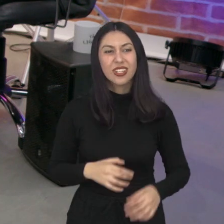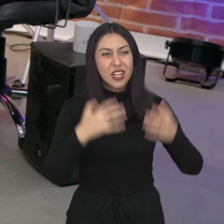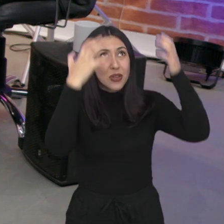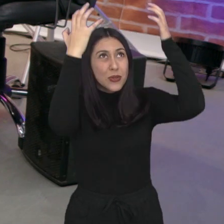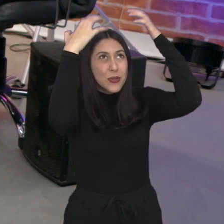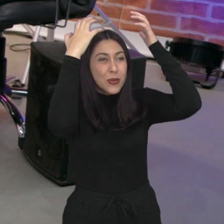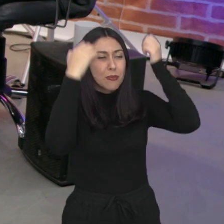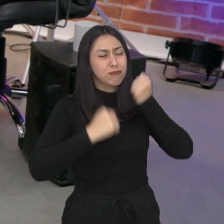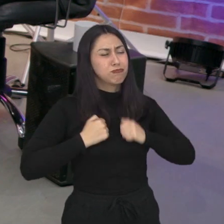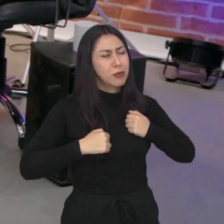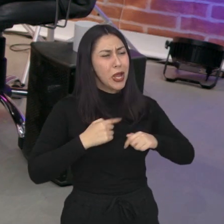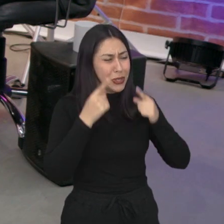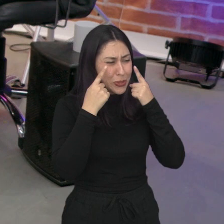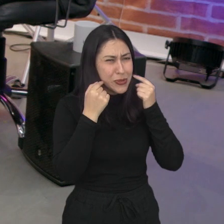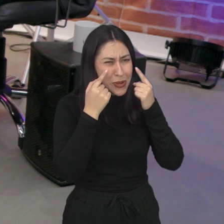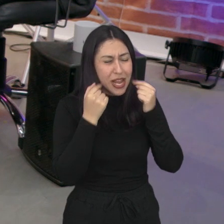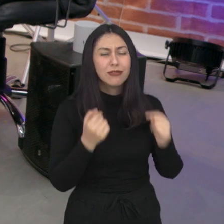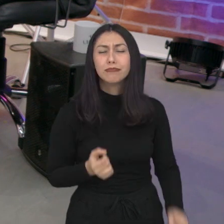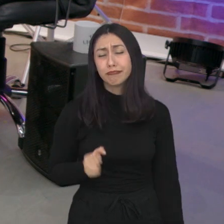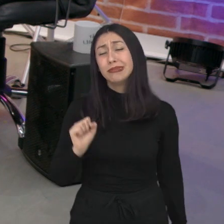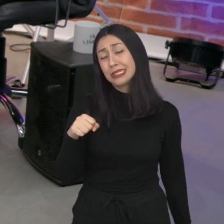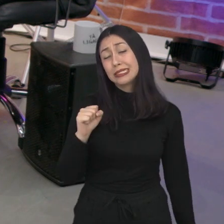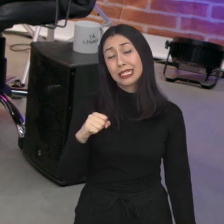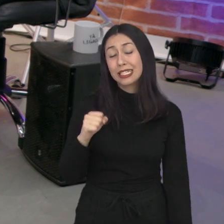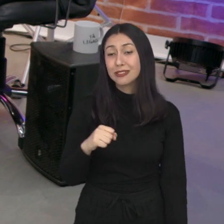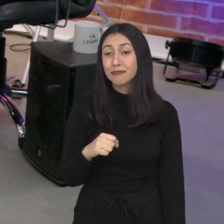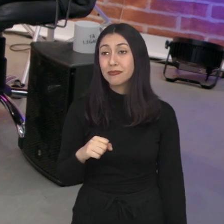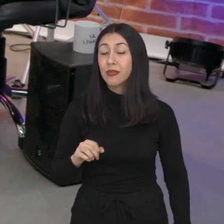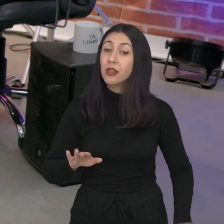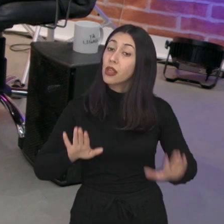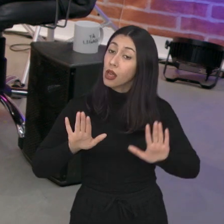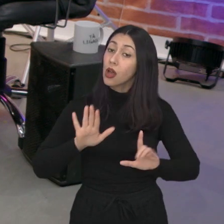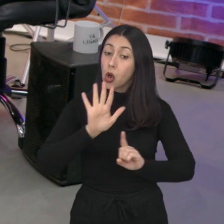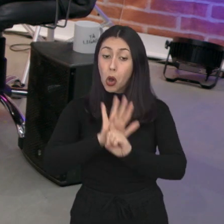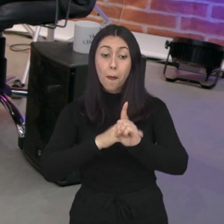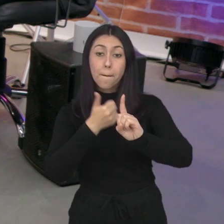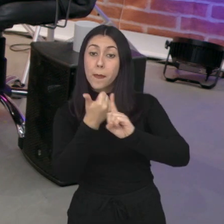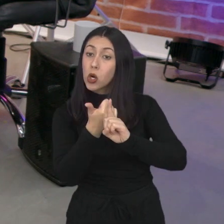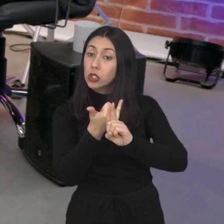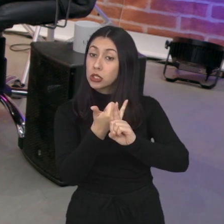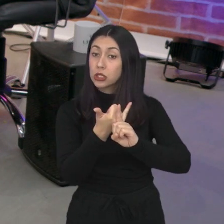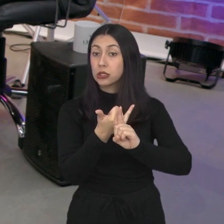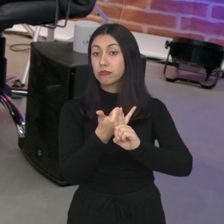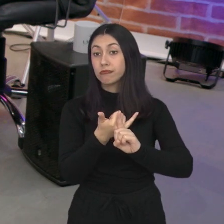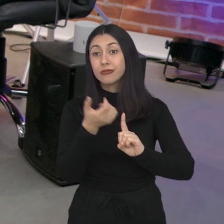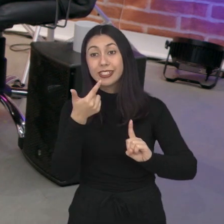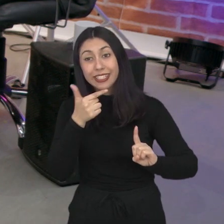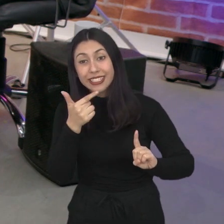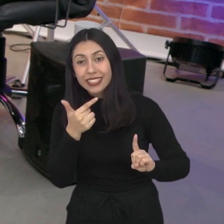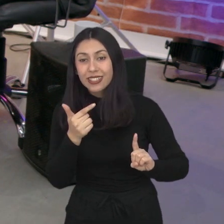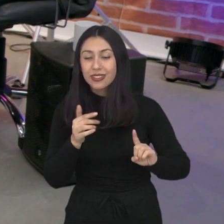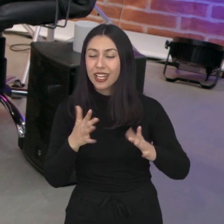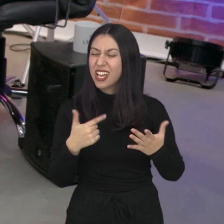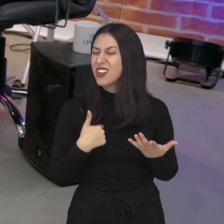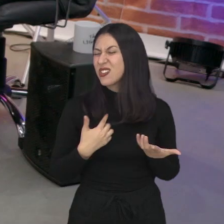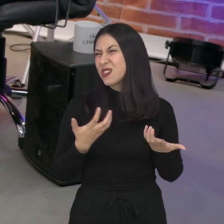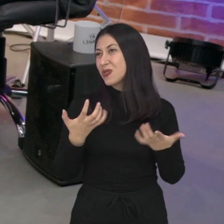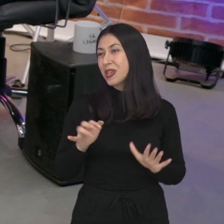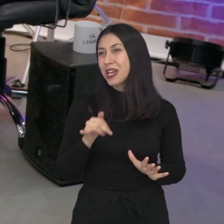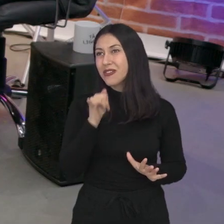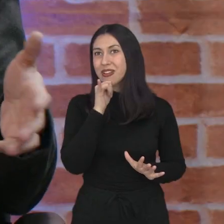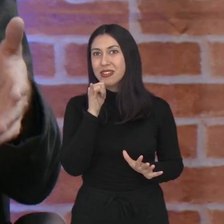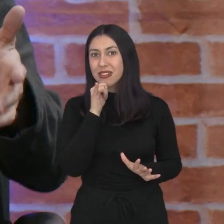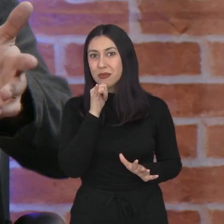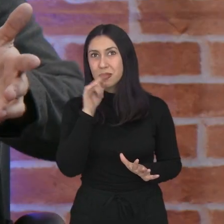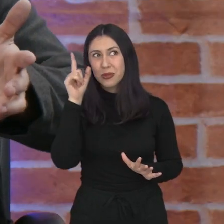banho, né? Eu chorava. Mas o bullying pode ser engraçado. Que eu não quero usar exemplos mais